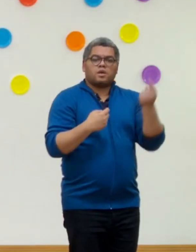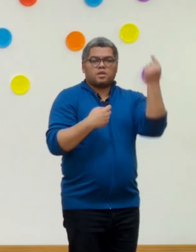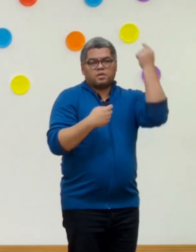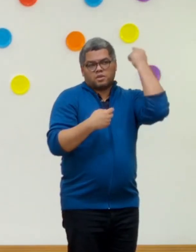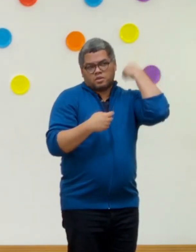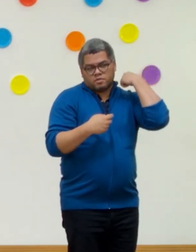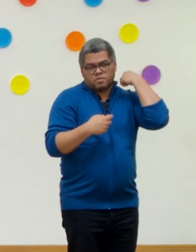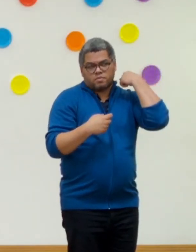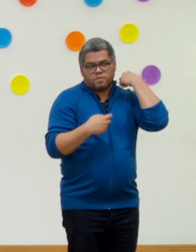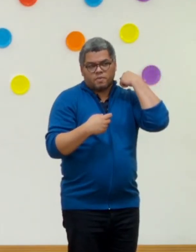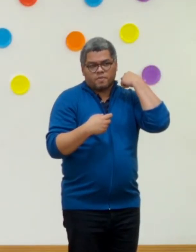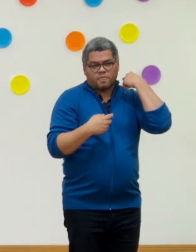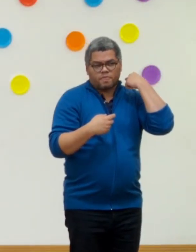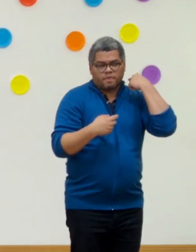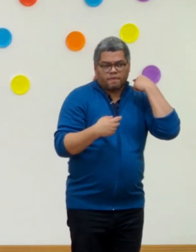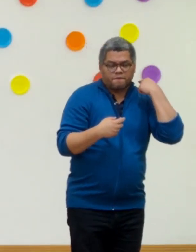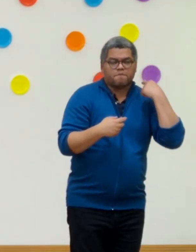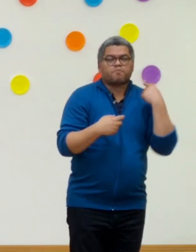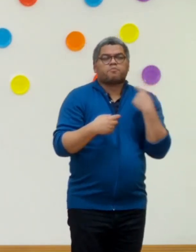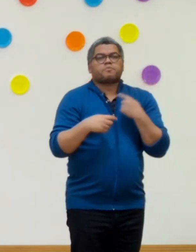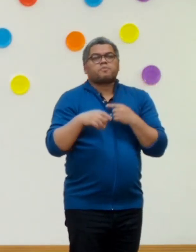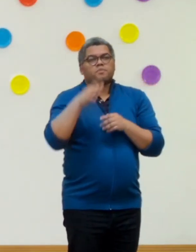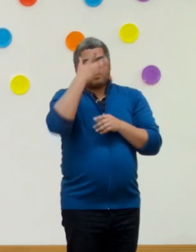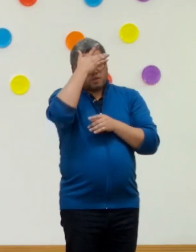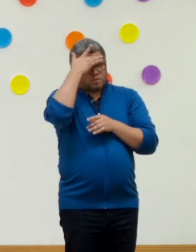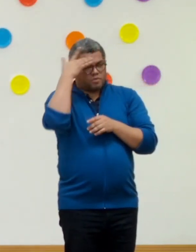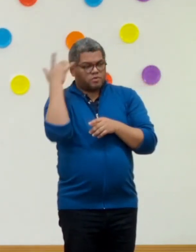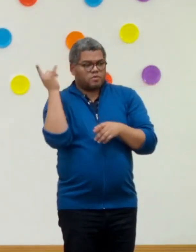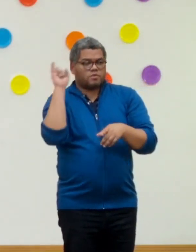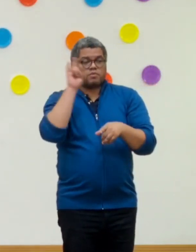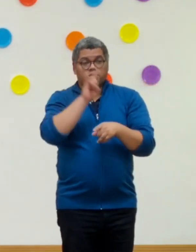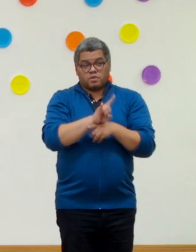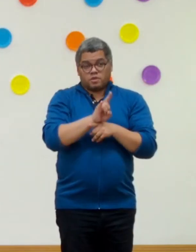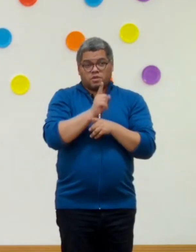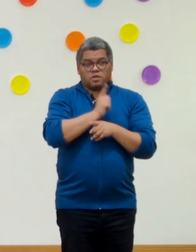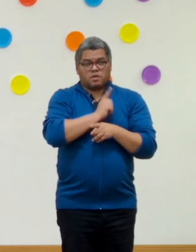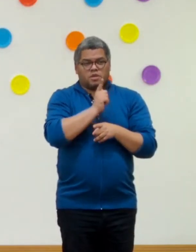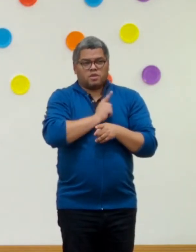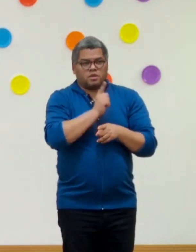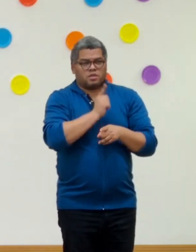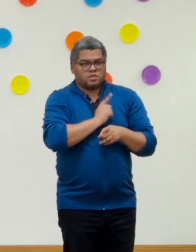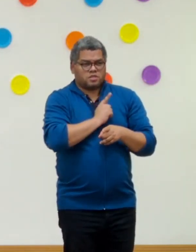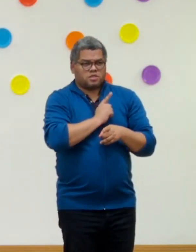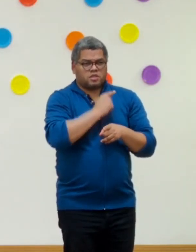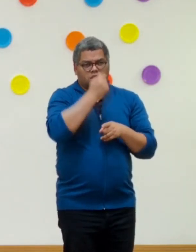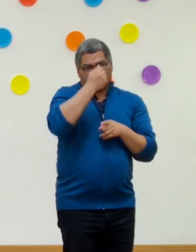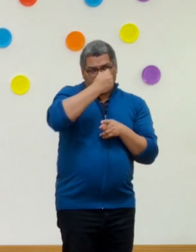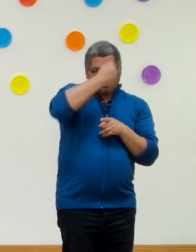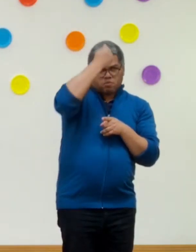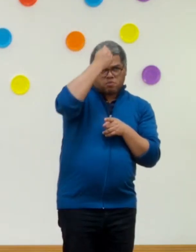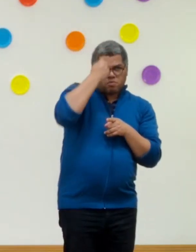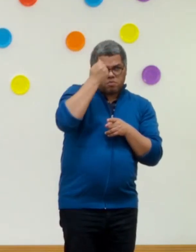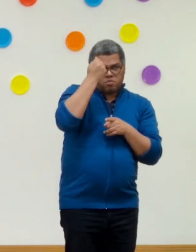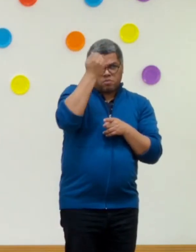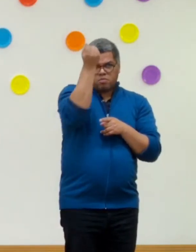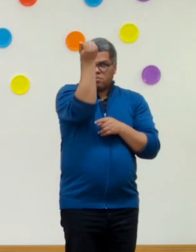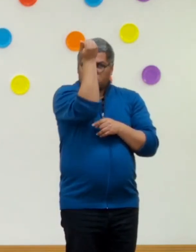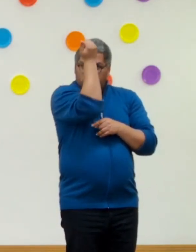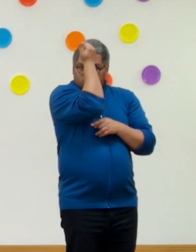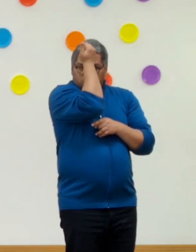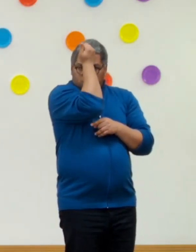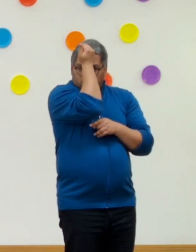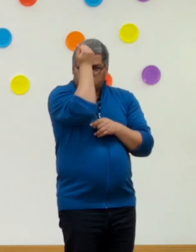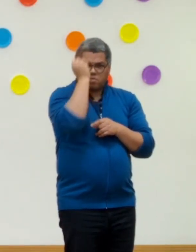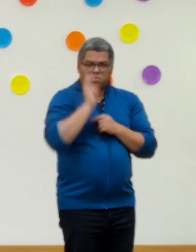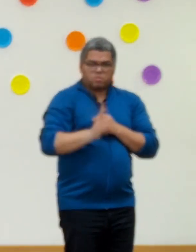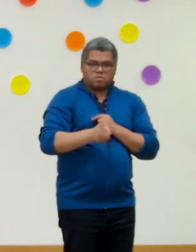eram marcados com a letra A na testa e tirados da sociedade. Então quem adulterava tinha uma marca na testa, para